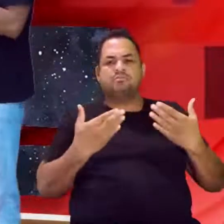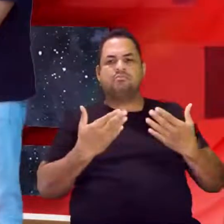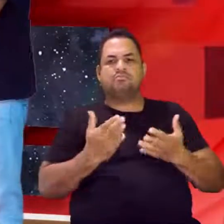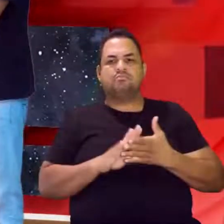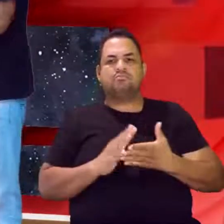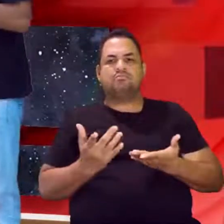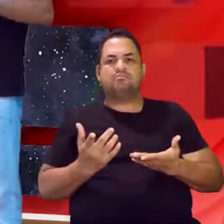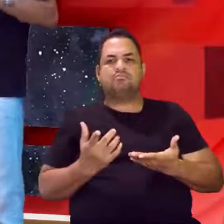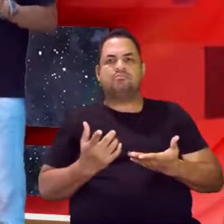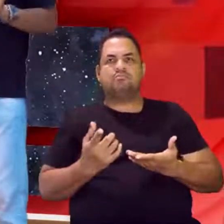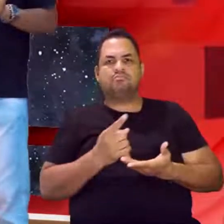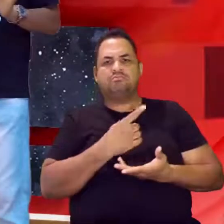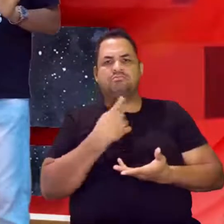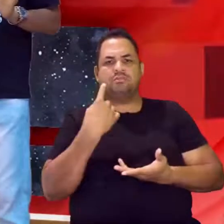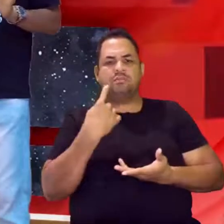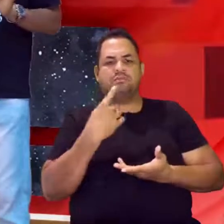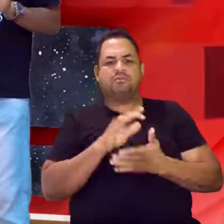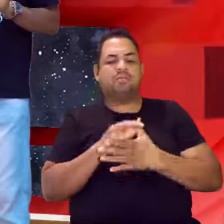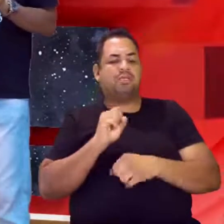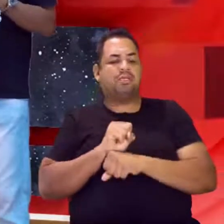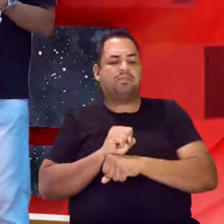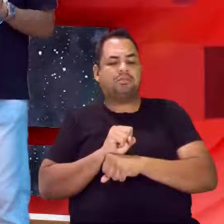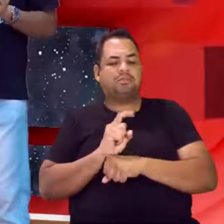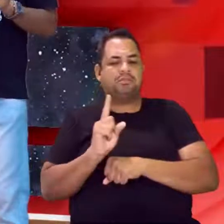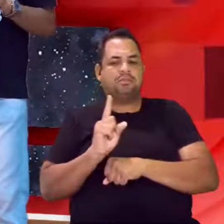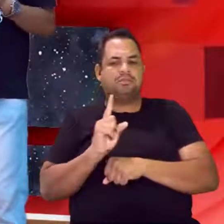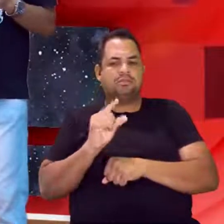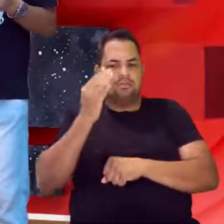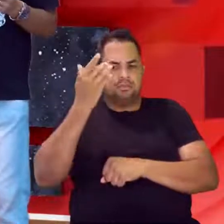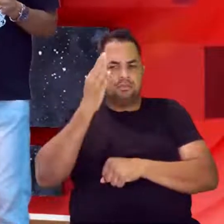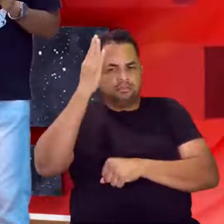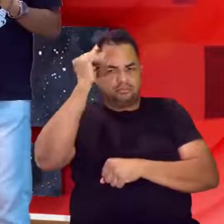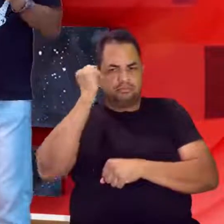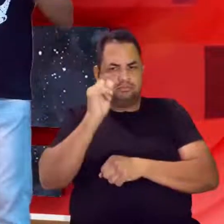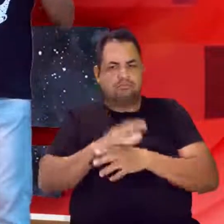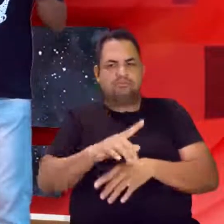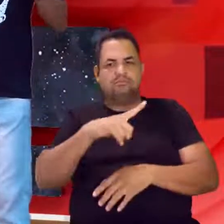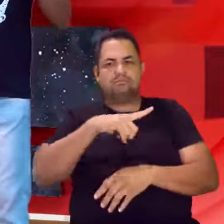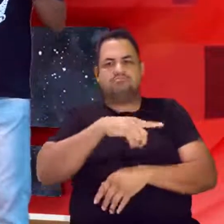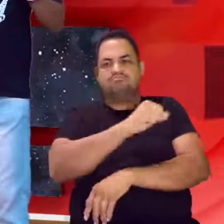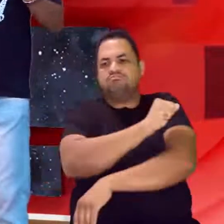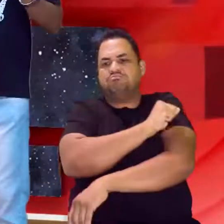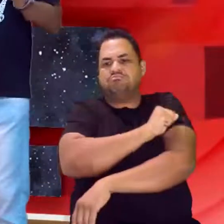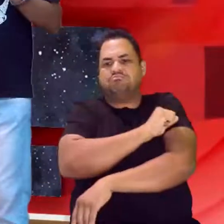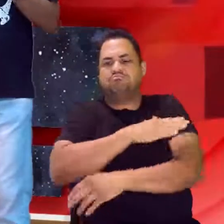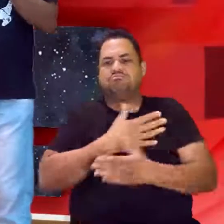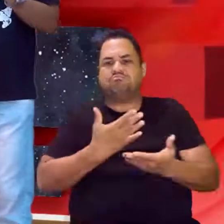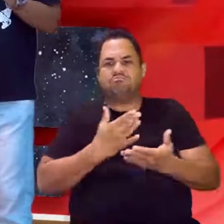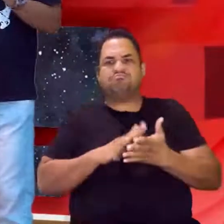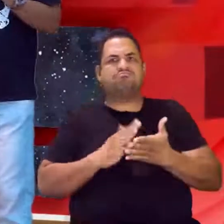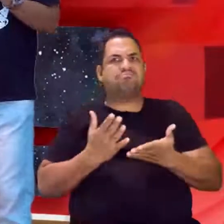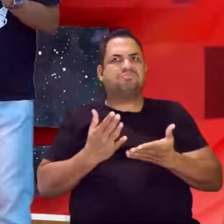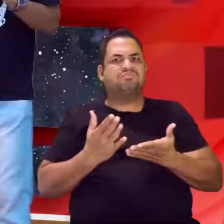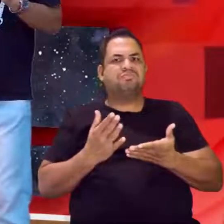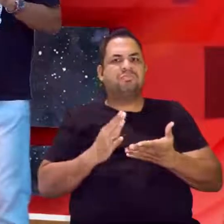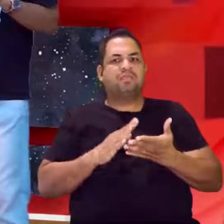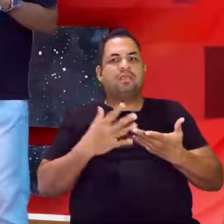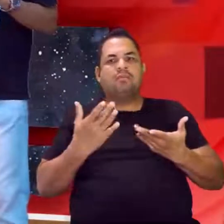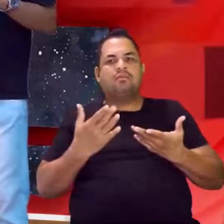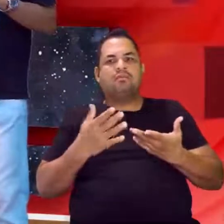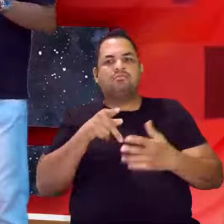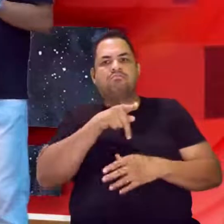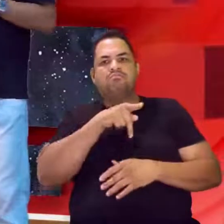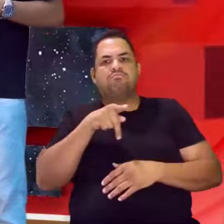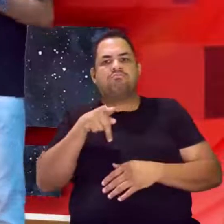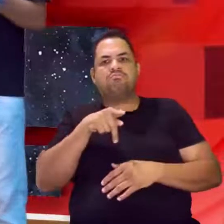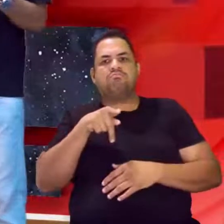nós, professores aqui, ficamos quietos. E nós sabemos que tem aluno que não se incomoda, mas tem aluno que fica tipo assim, o